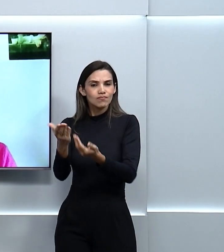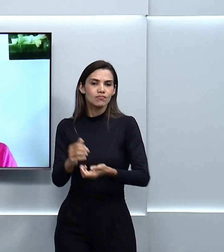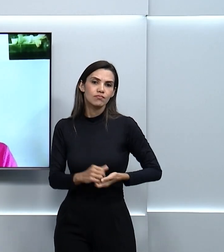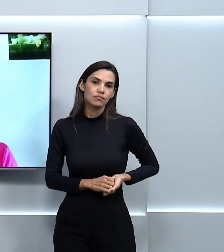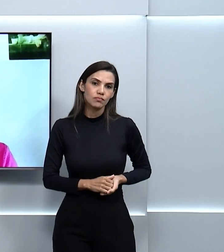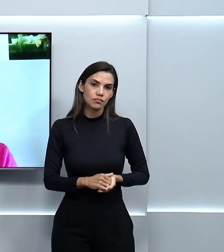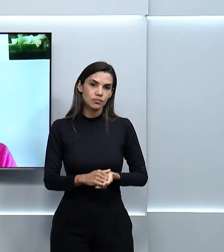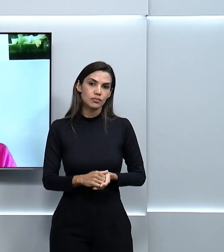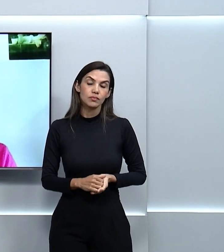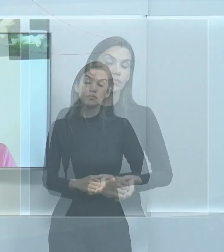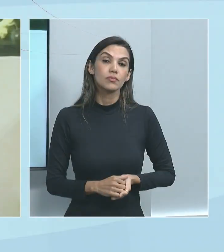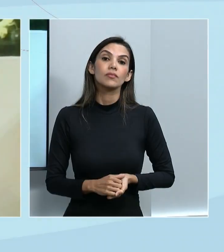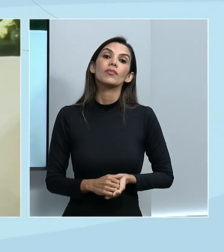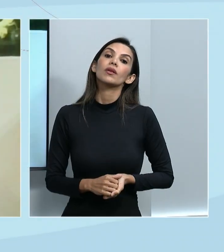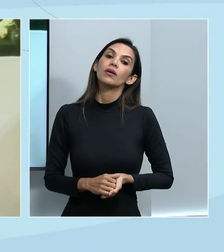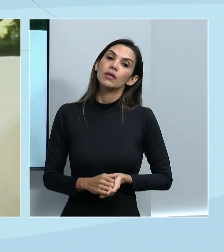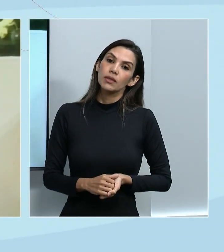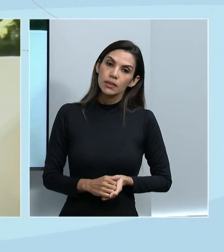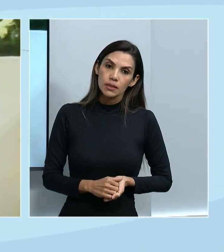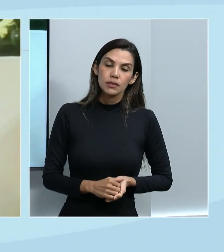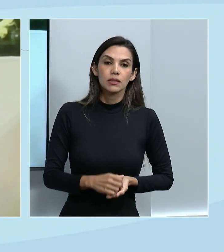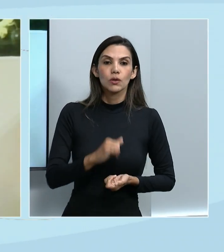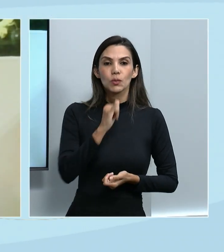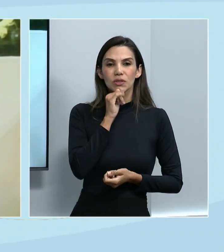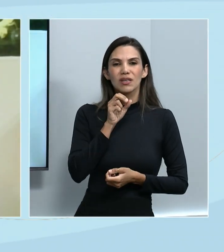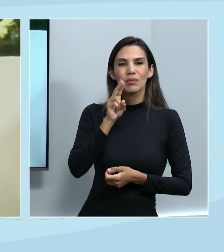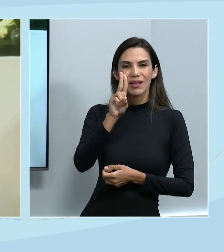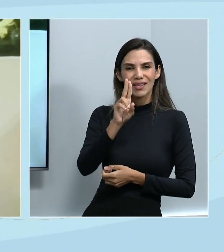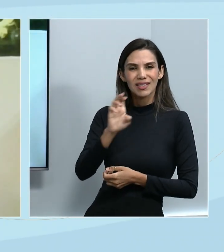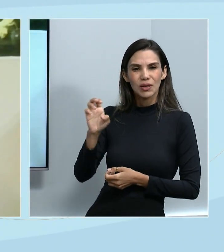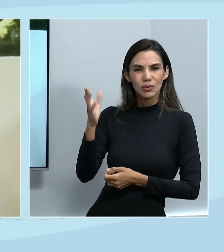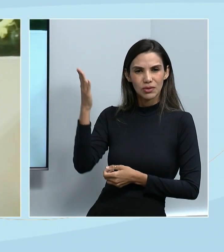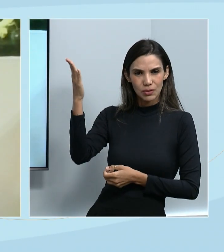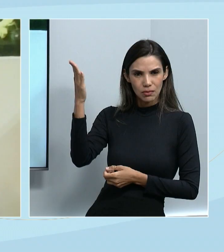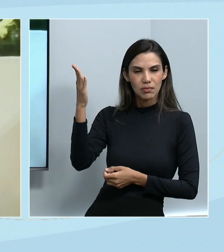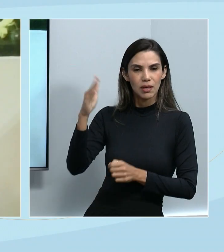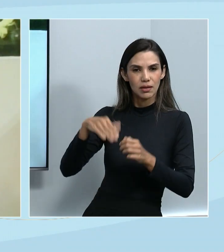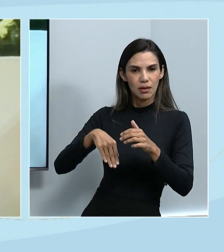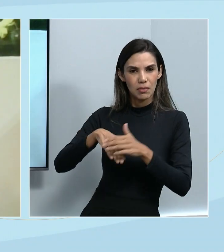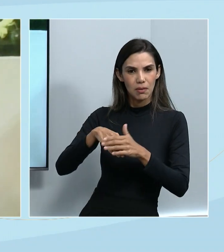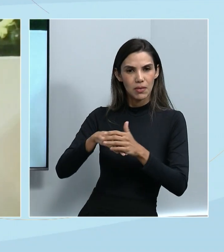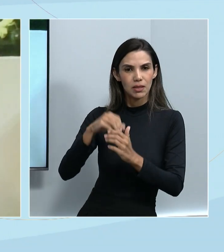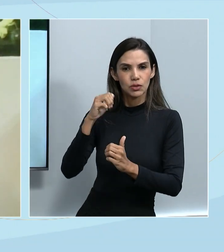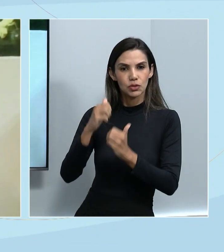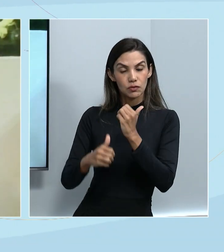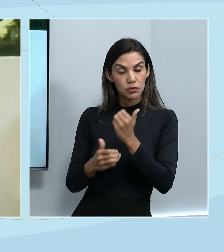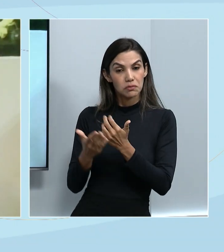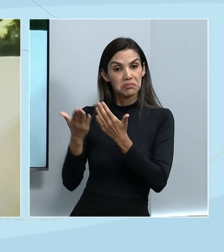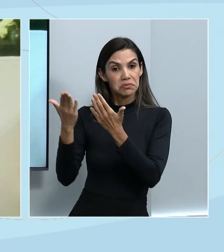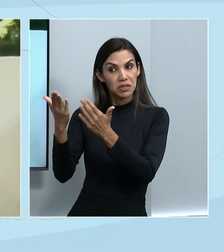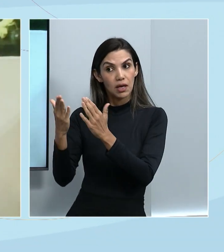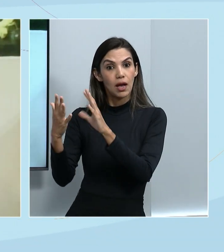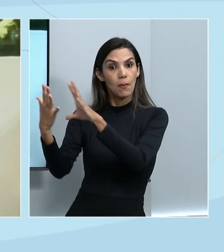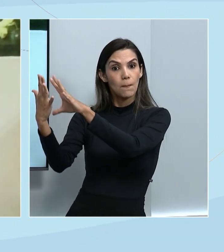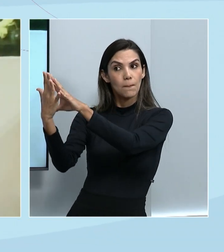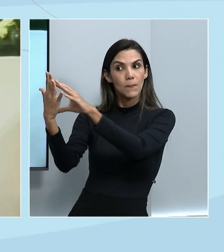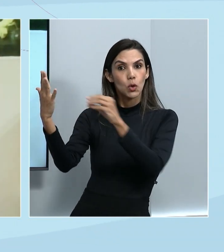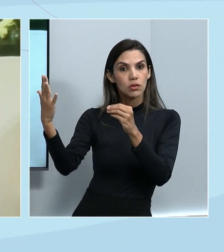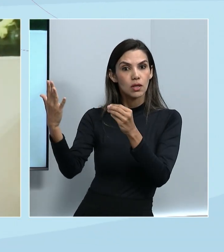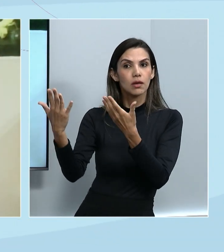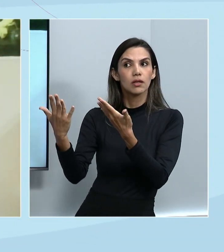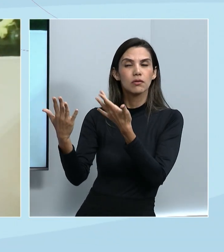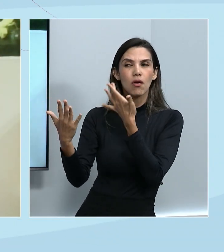Olha, nós temos alguns exemplos da União Europeia de Futebol, que tem nos dado mostras de como